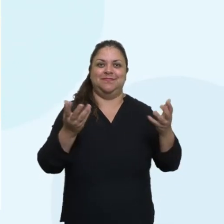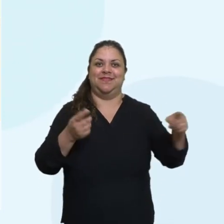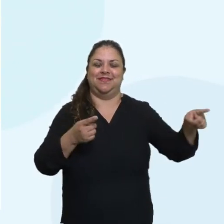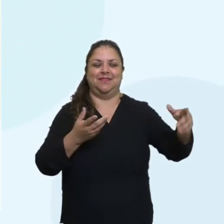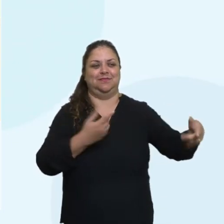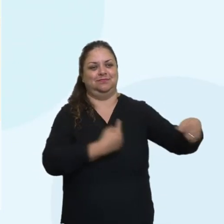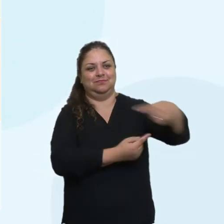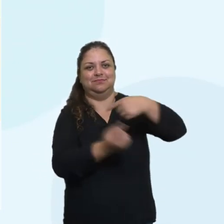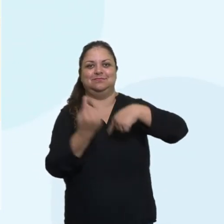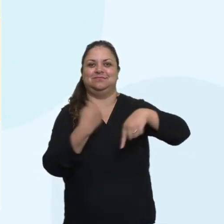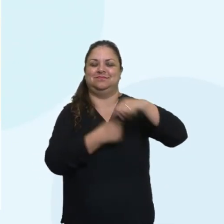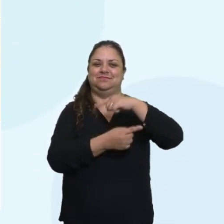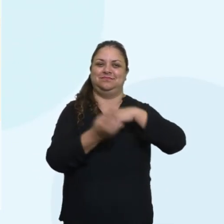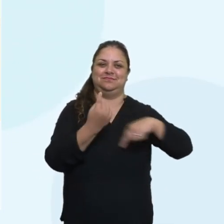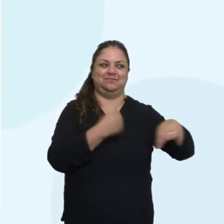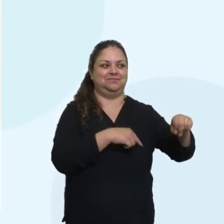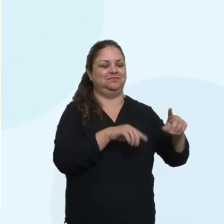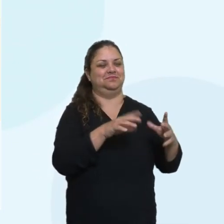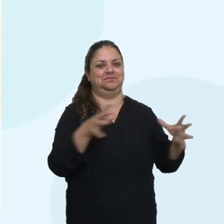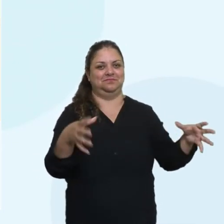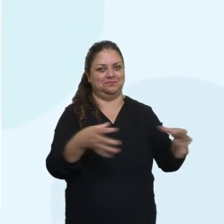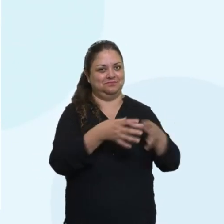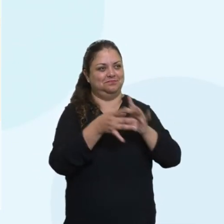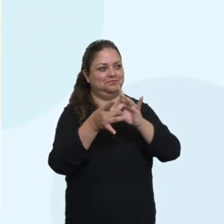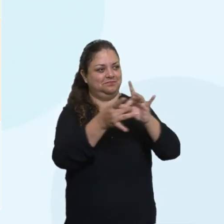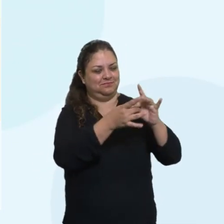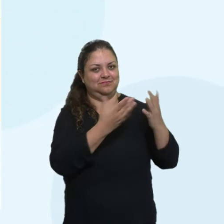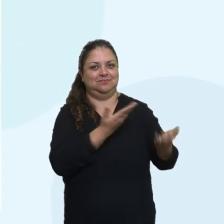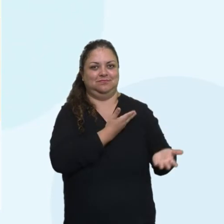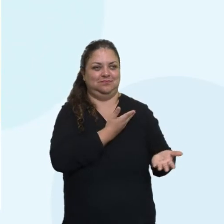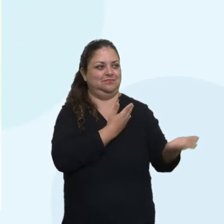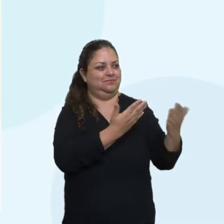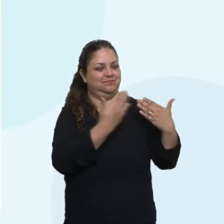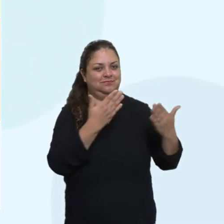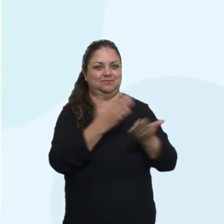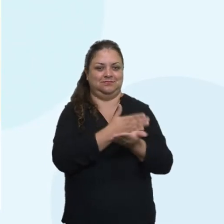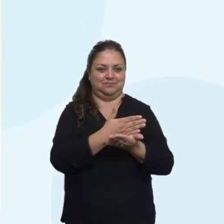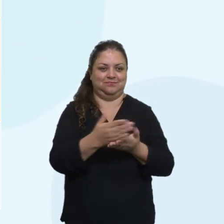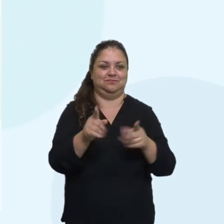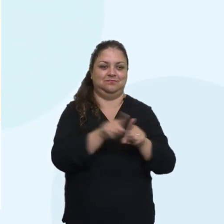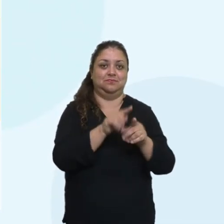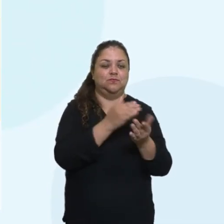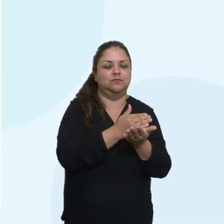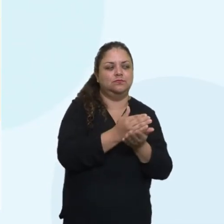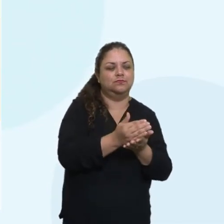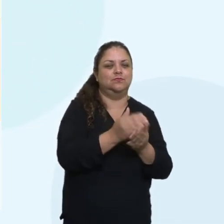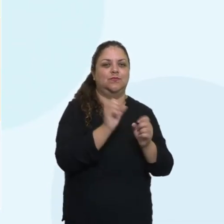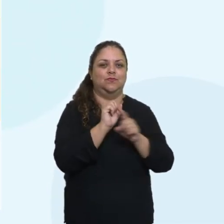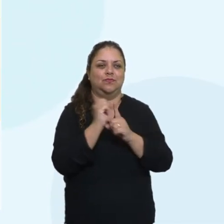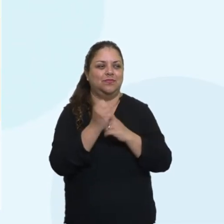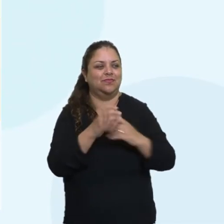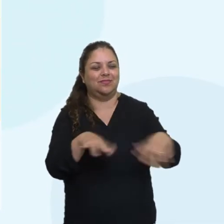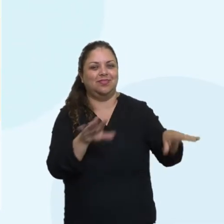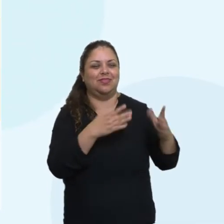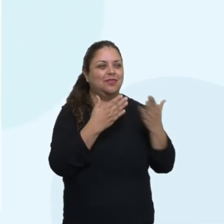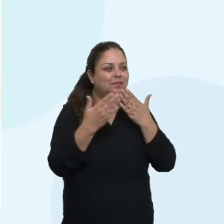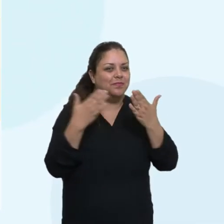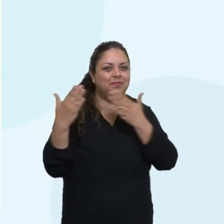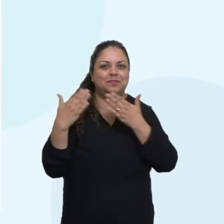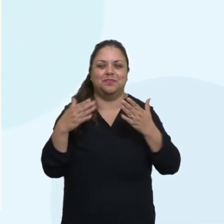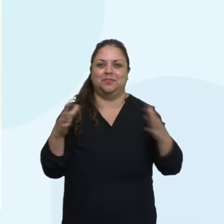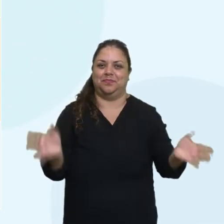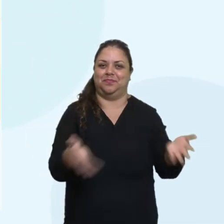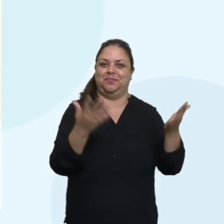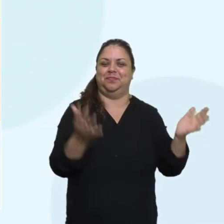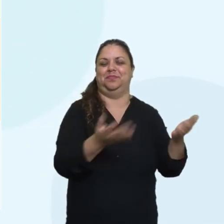se informar de se socializar ativamente né Assim como iniciar interações sociais Então essa